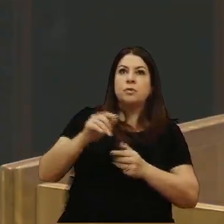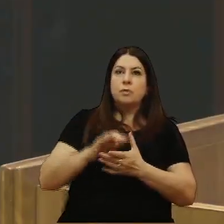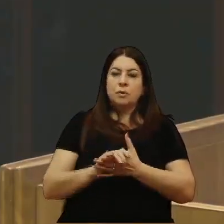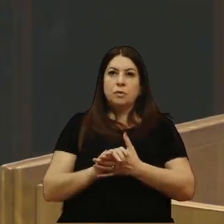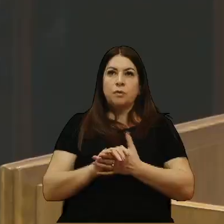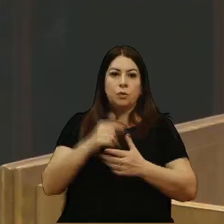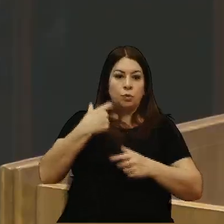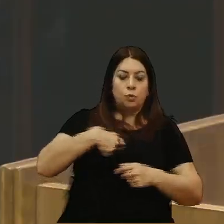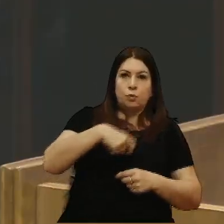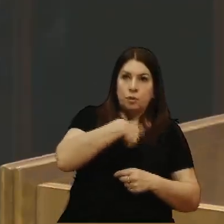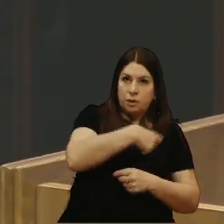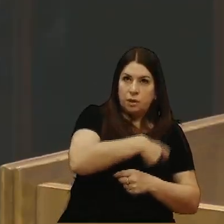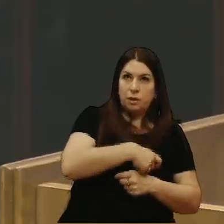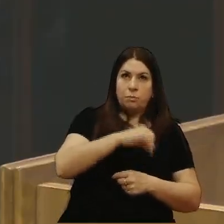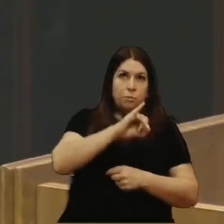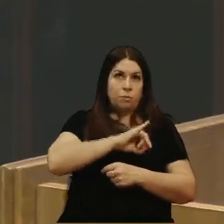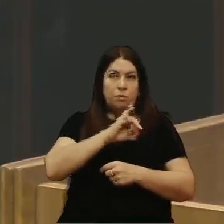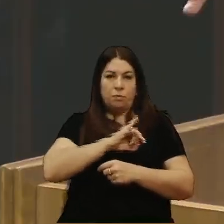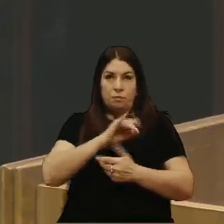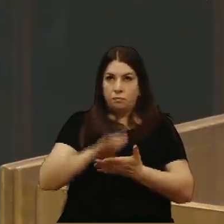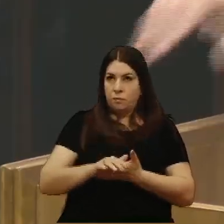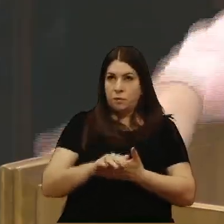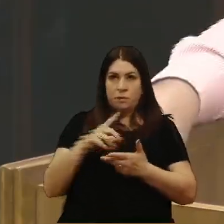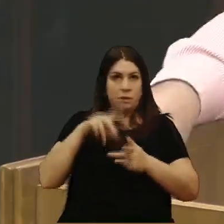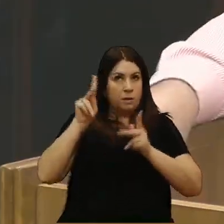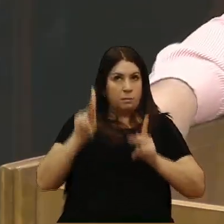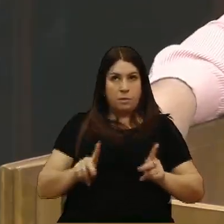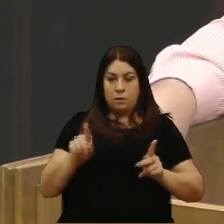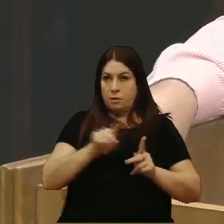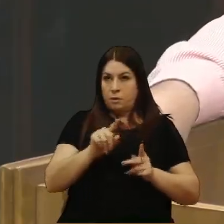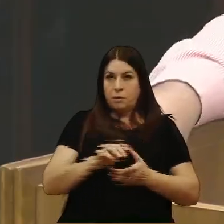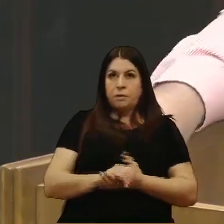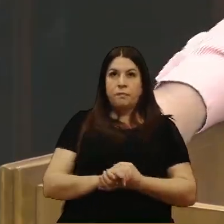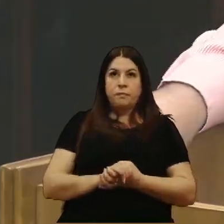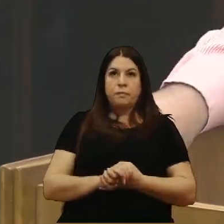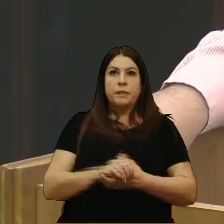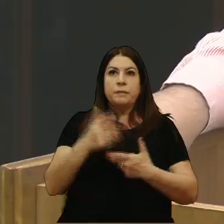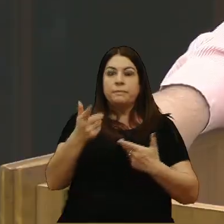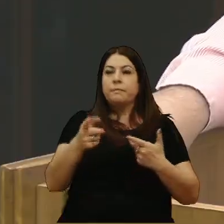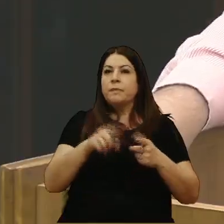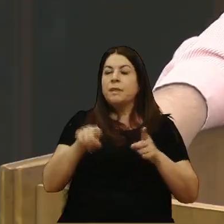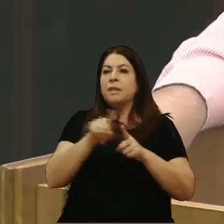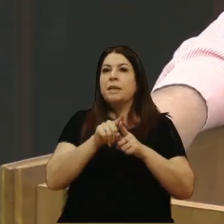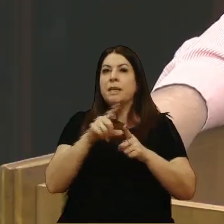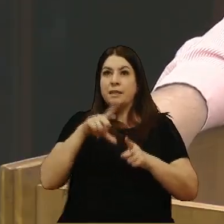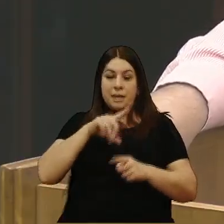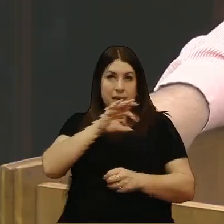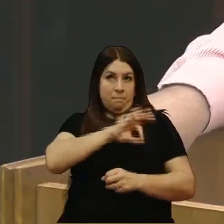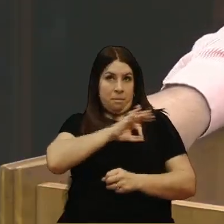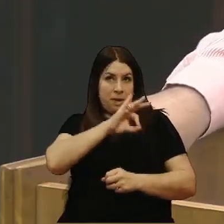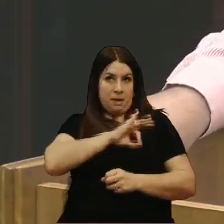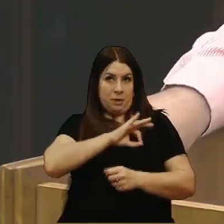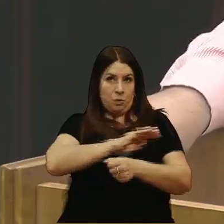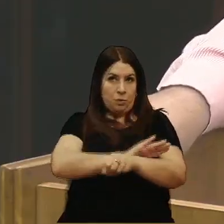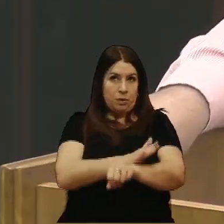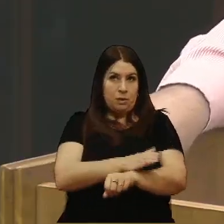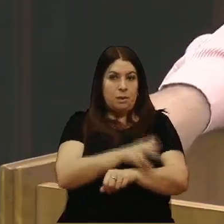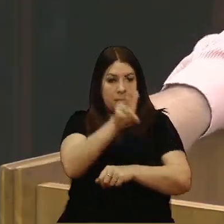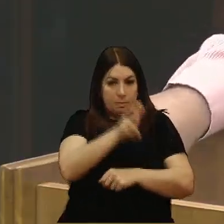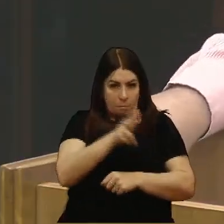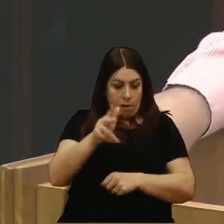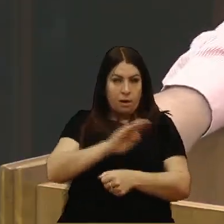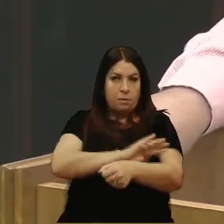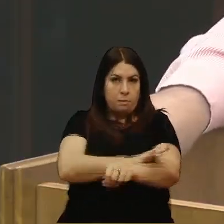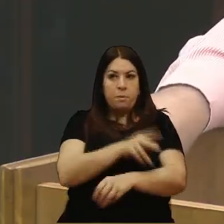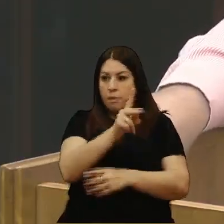no Grêmio, no Inter, vão ter pessoas racistas lá. Tem brigadiano que é racista? Tem, mas tem padre que é racista,